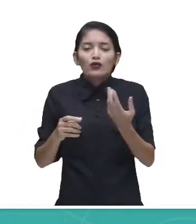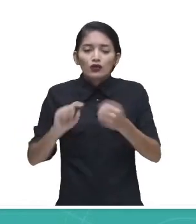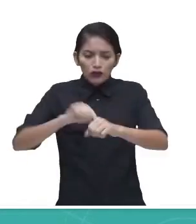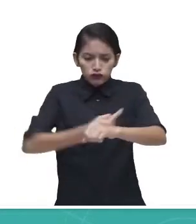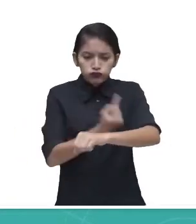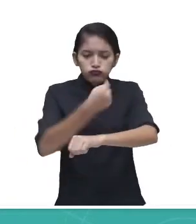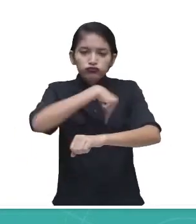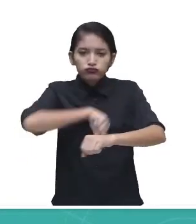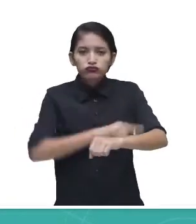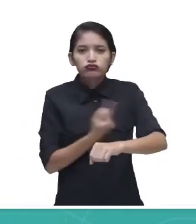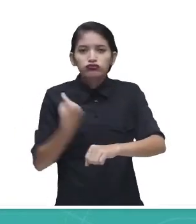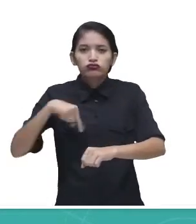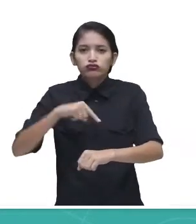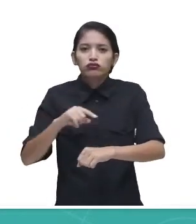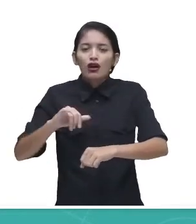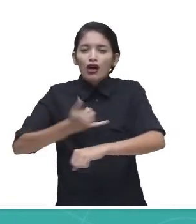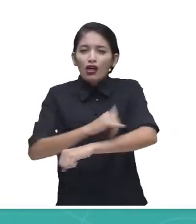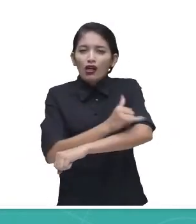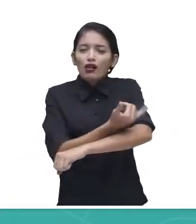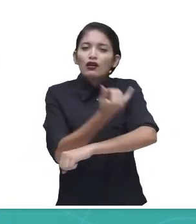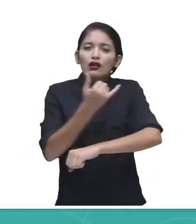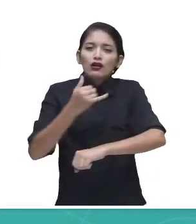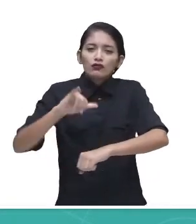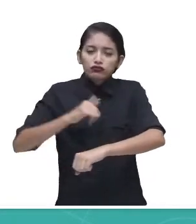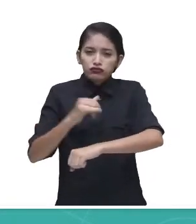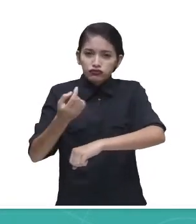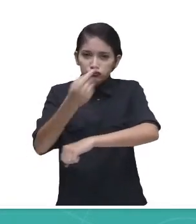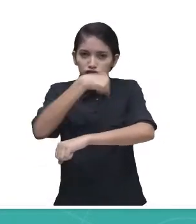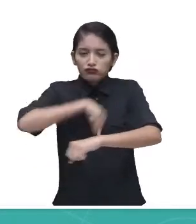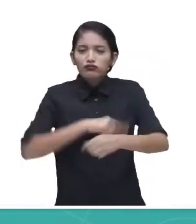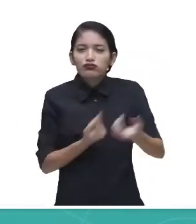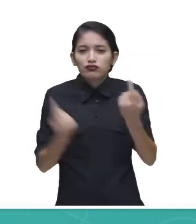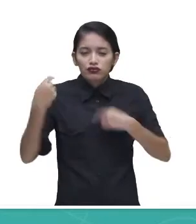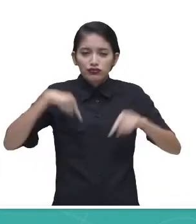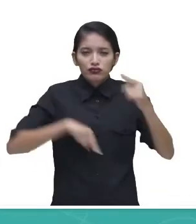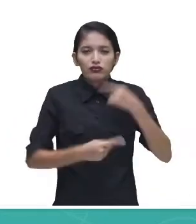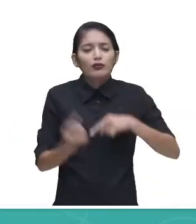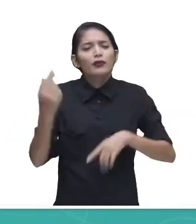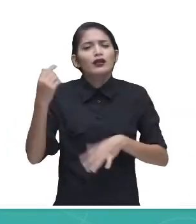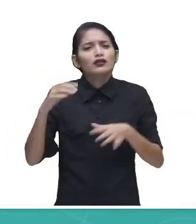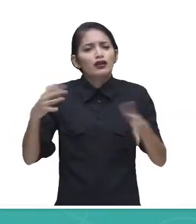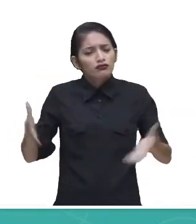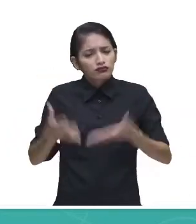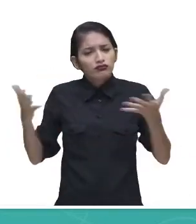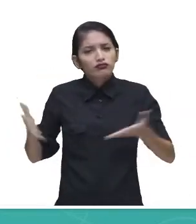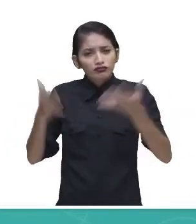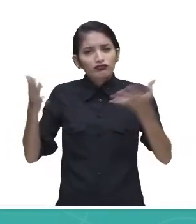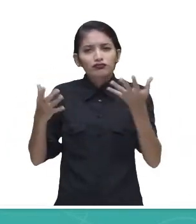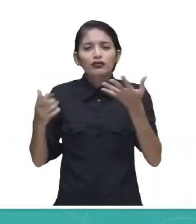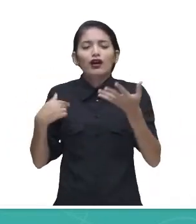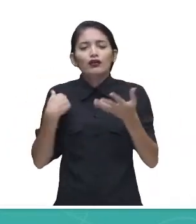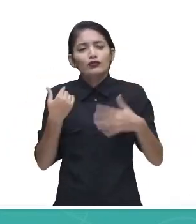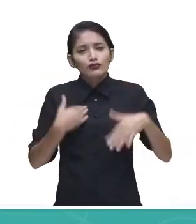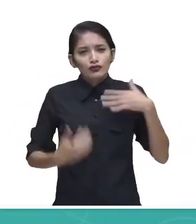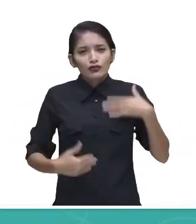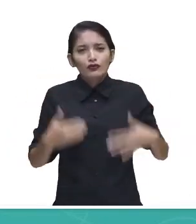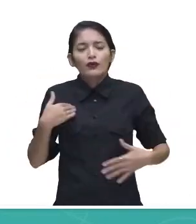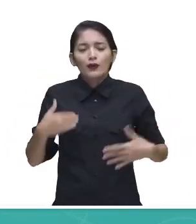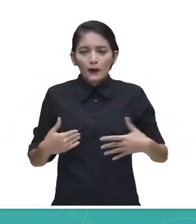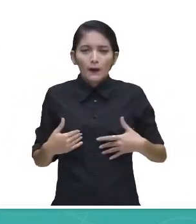elétrica aí, um conjunto de uma sintonia de estímulos para que a gente possa reagir ao nosso